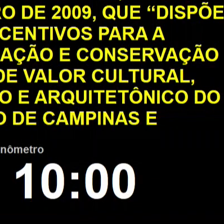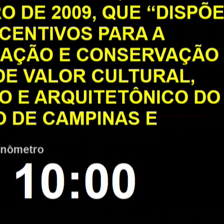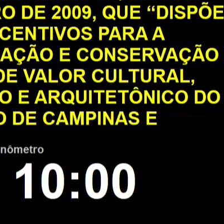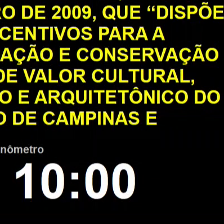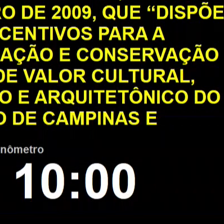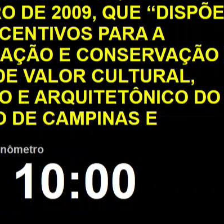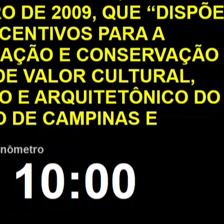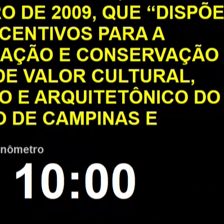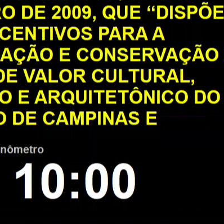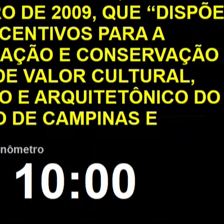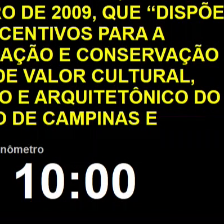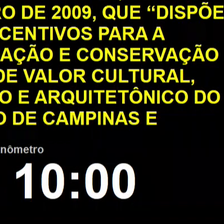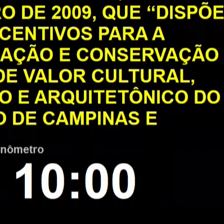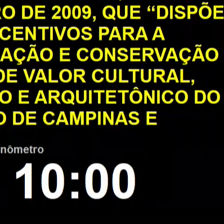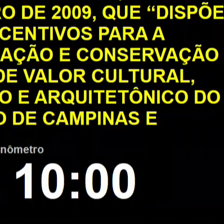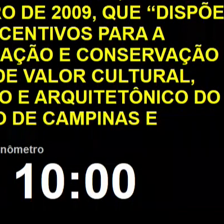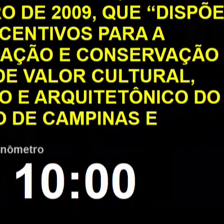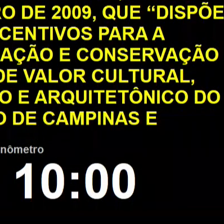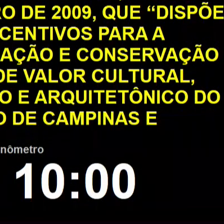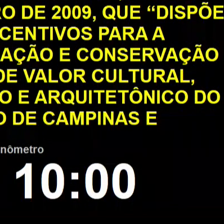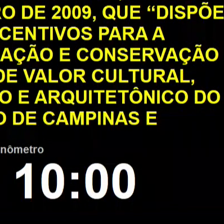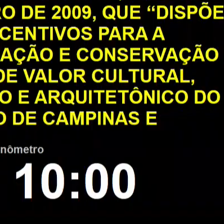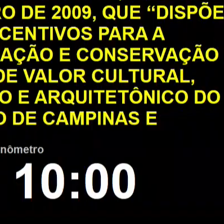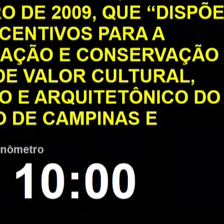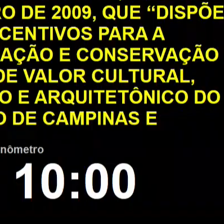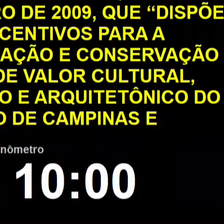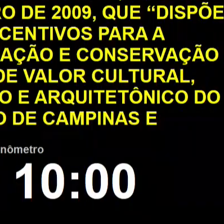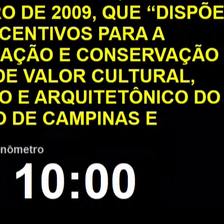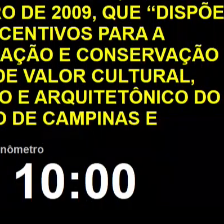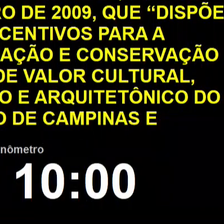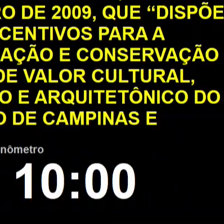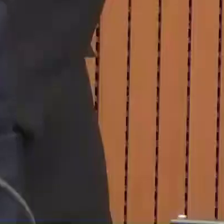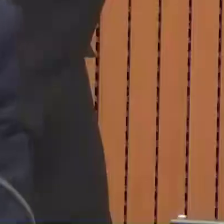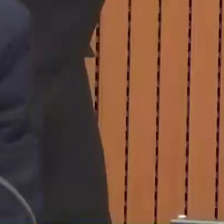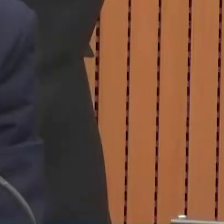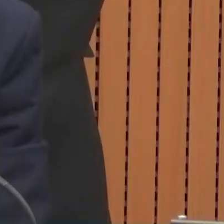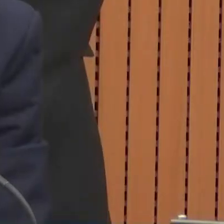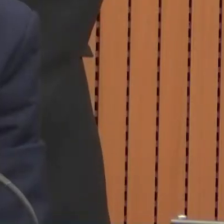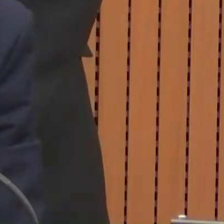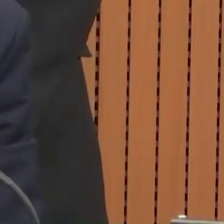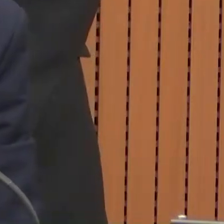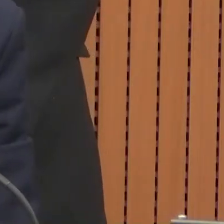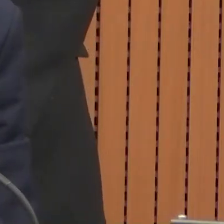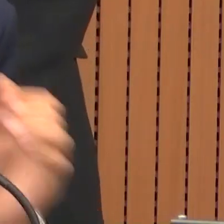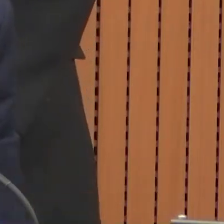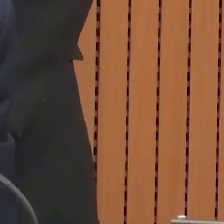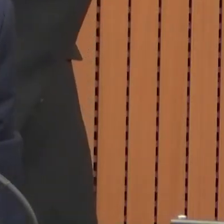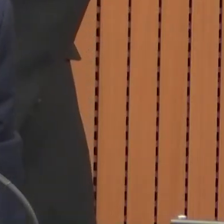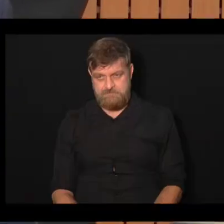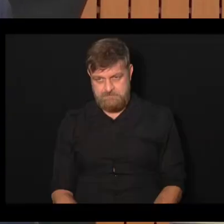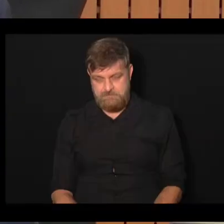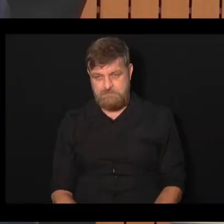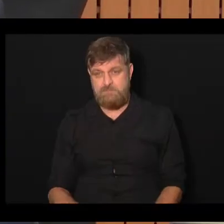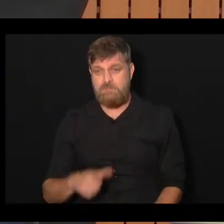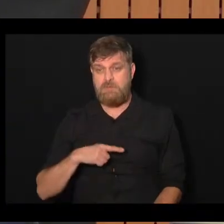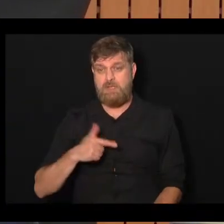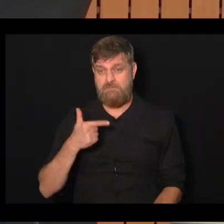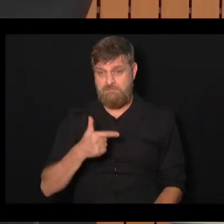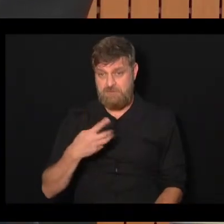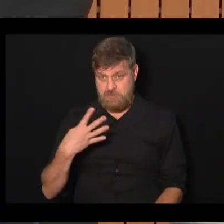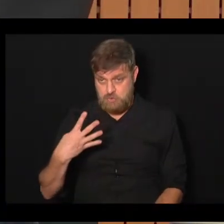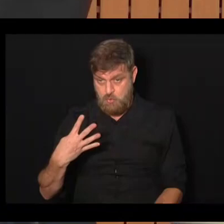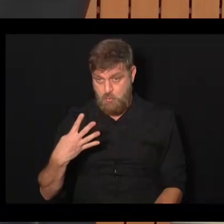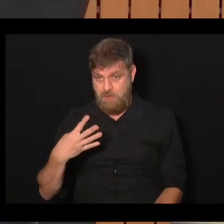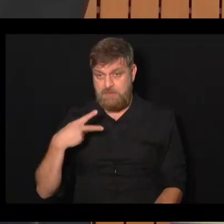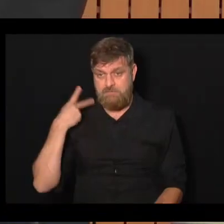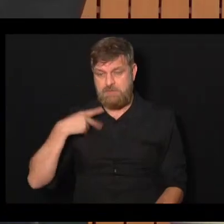Indago do vereador Rodrigo da Farmatic, o resultado da votação. Pois não, senhor presidente, nós temos 24 votos favoráveis ao